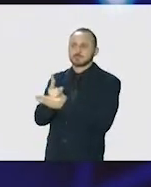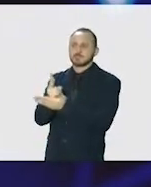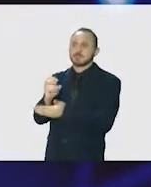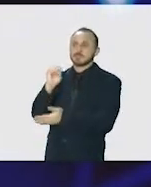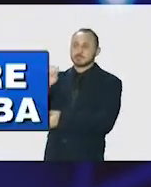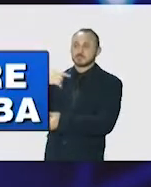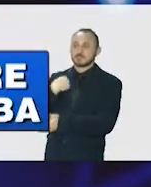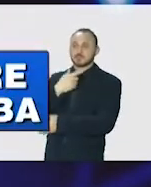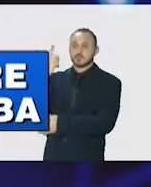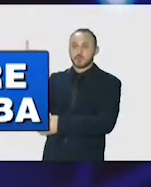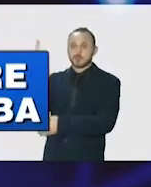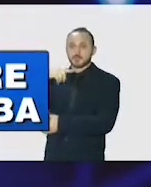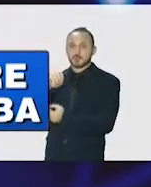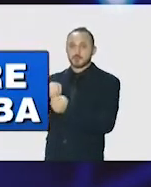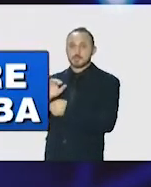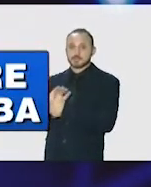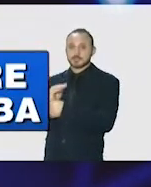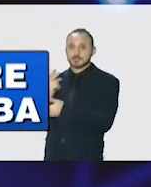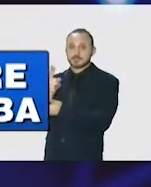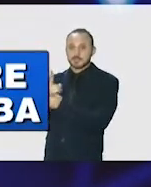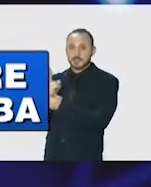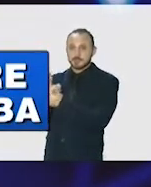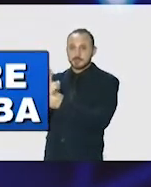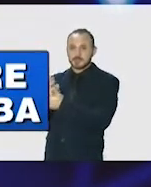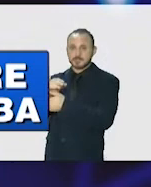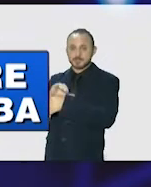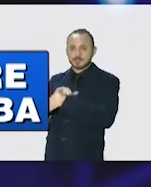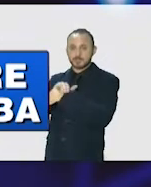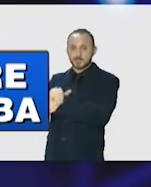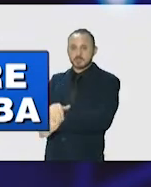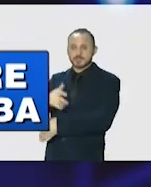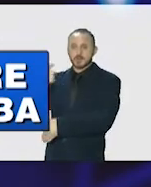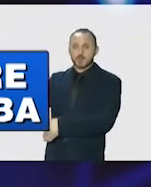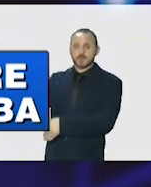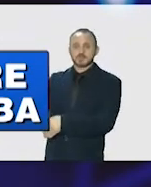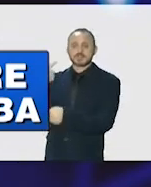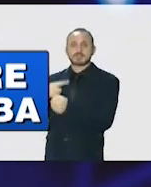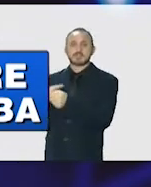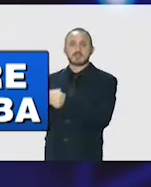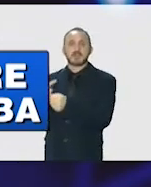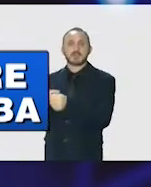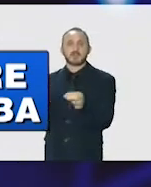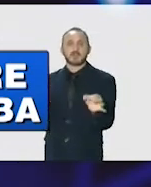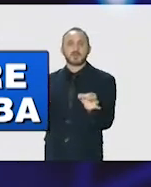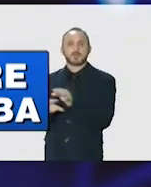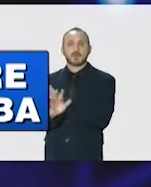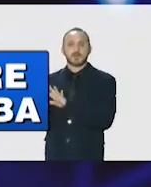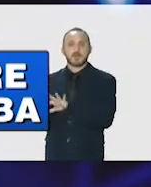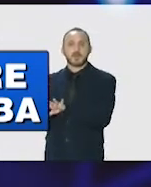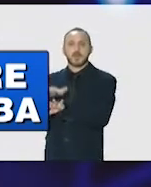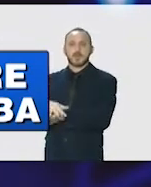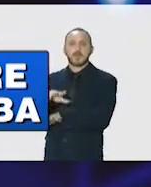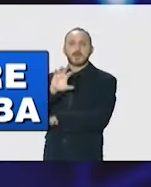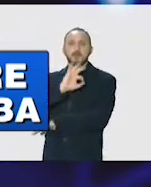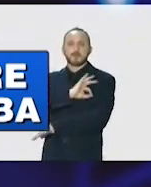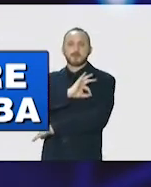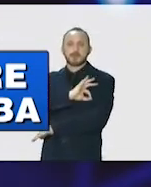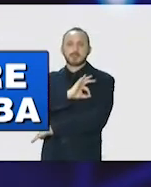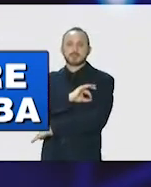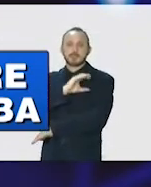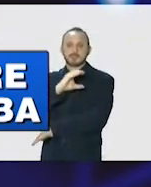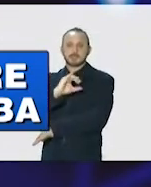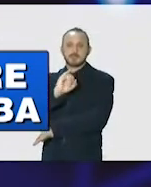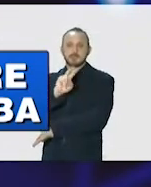outras cidades, uma completa integração entre polícia civil, polícia militar, guarda municipal, os setores que atendem